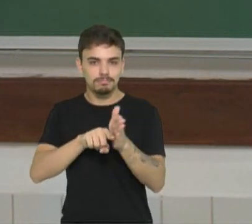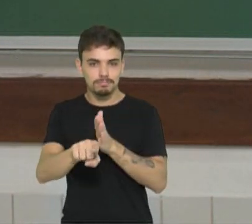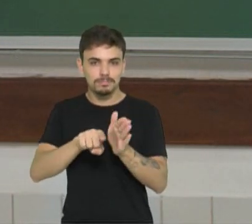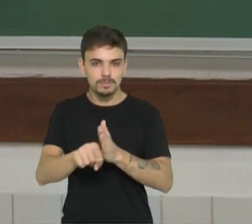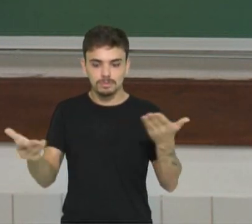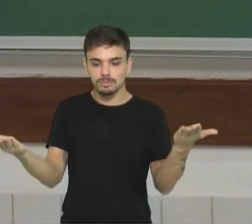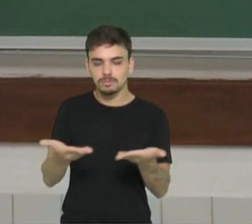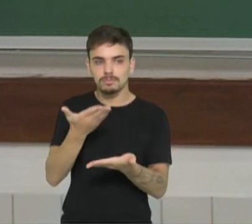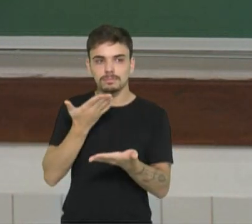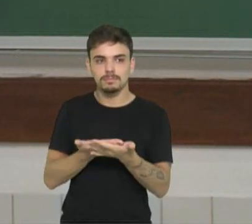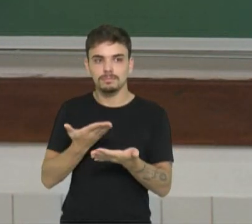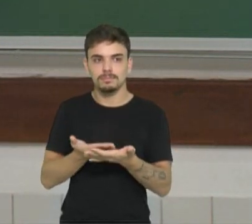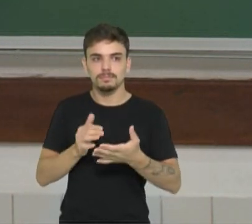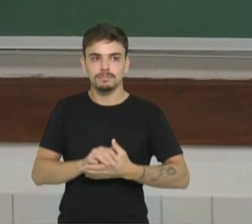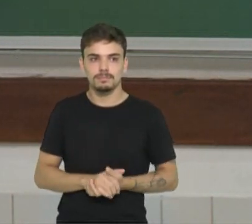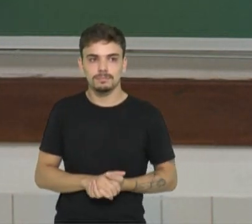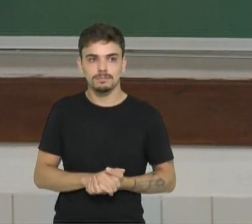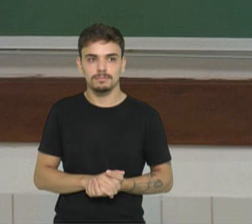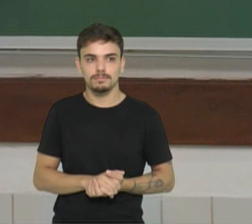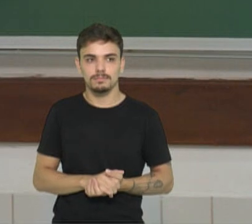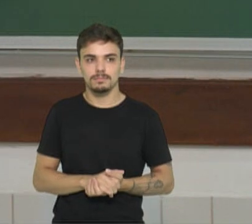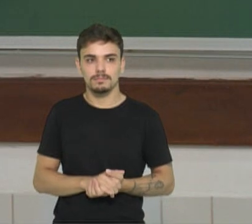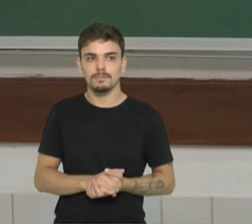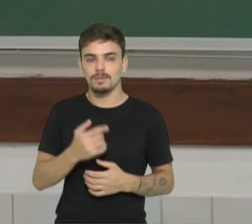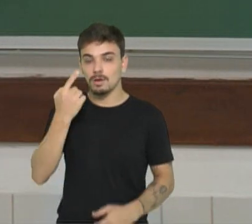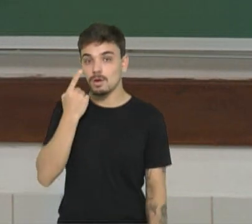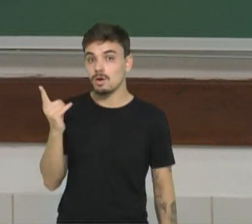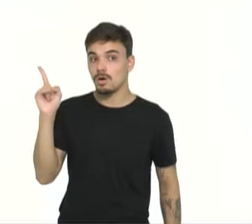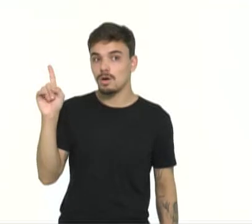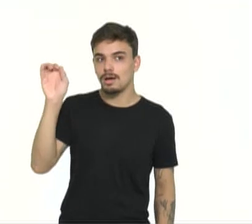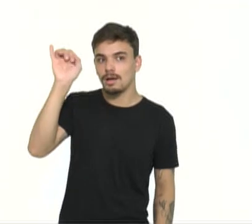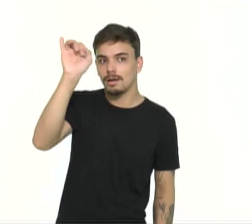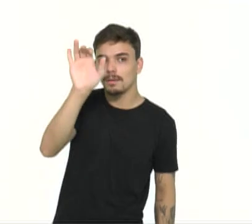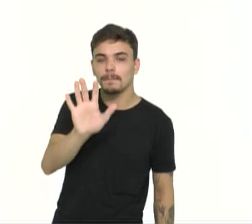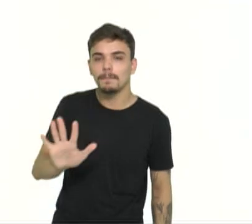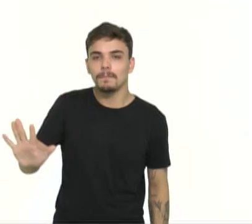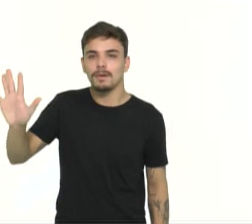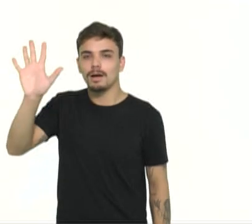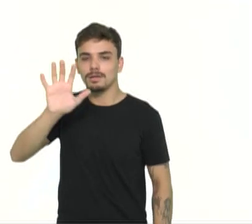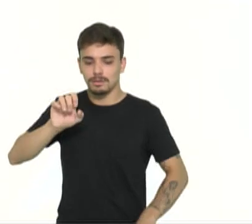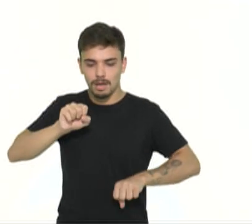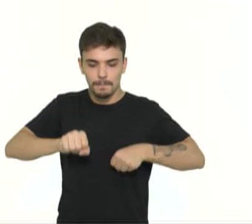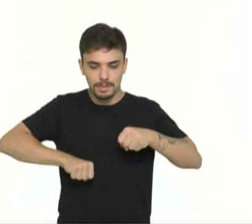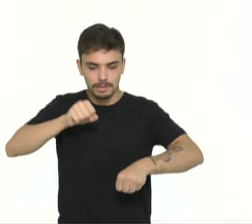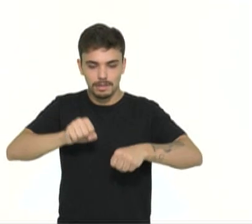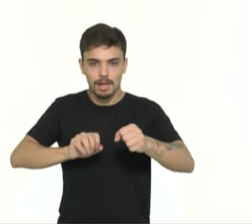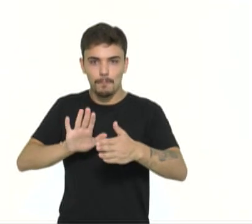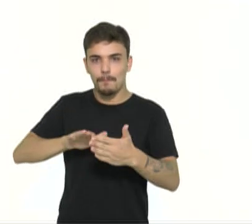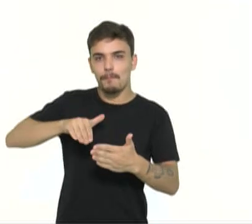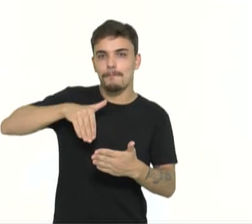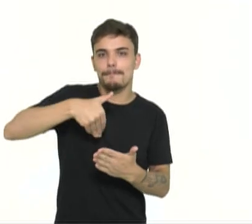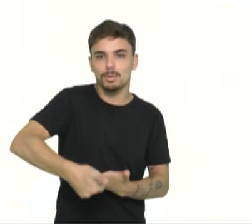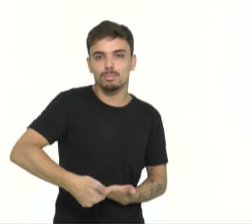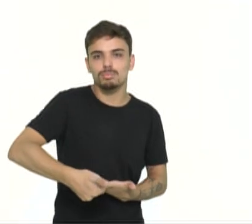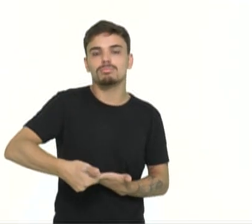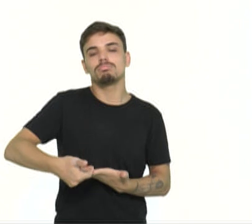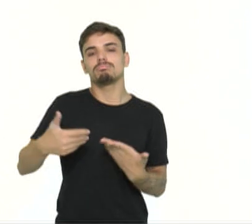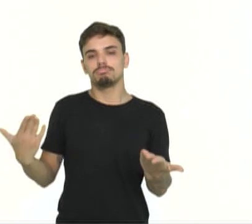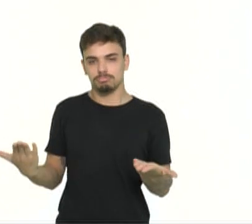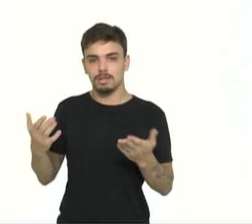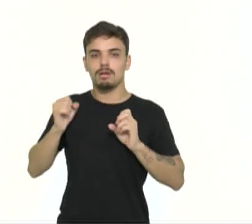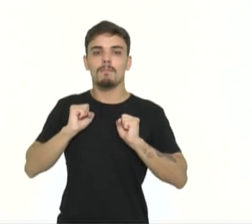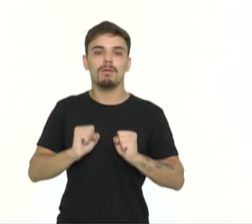de hoje. Olha só essa imagem, né? O tombo de um ciclista. O tombo de um ciclista,